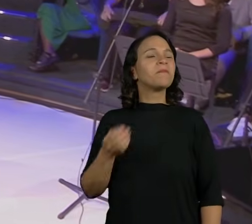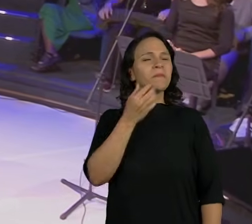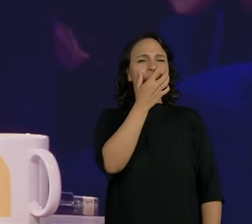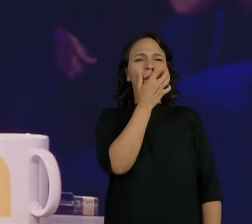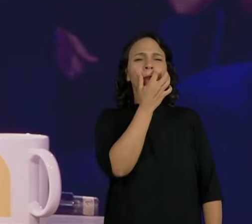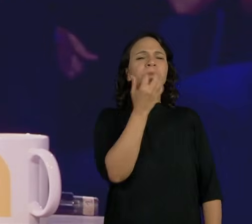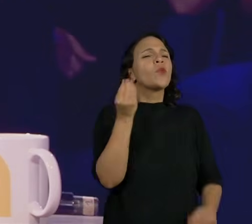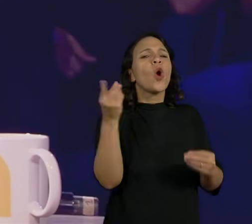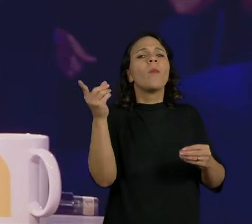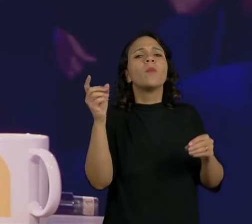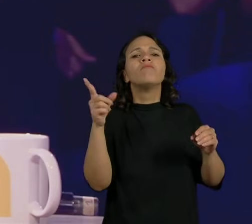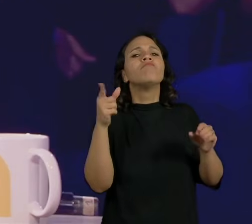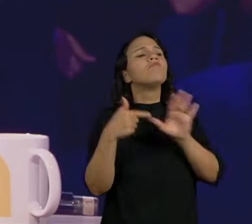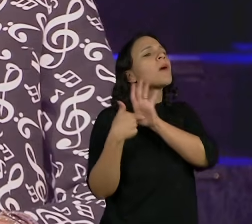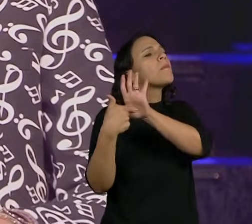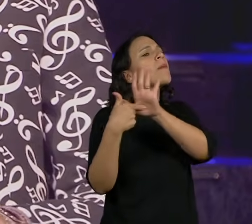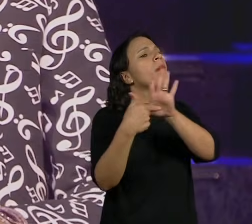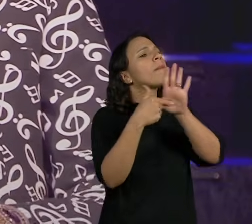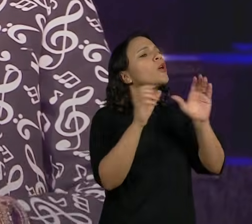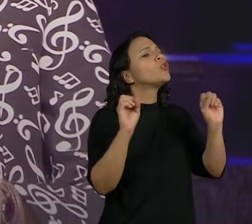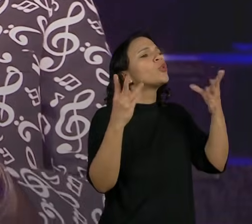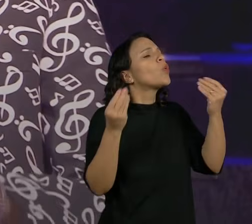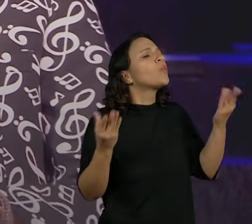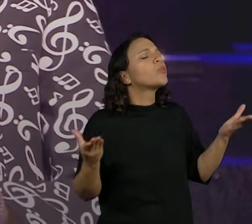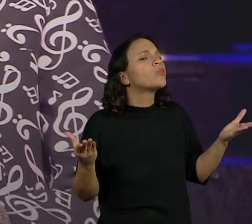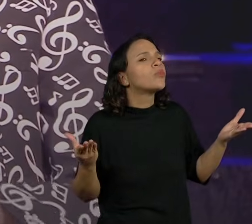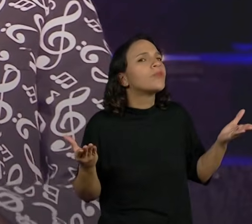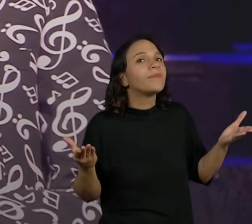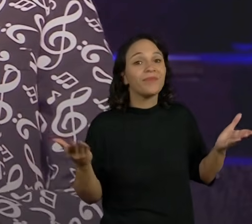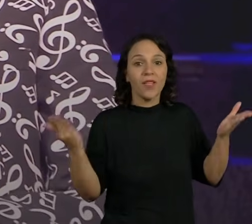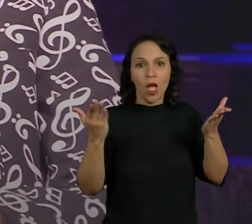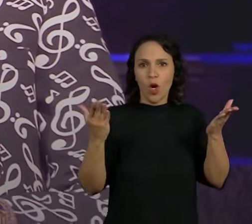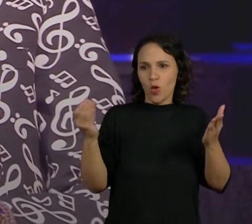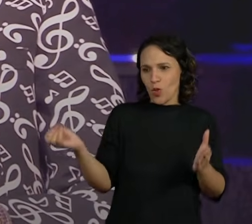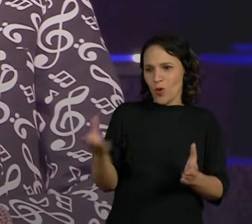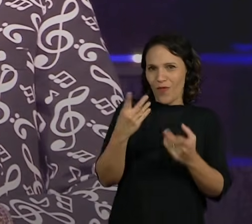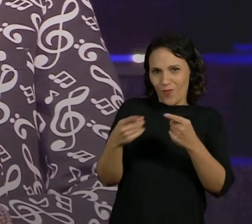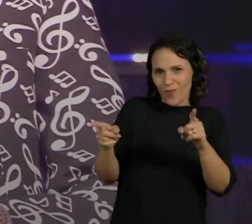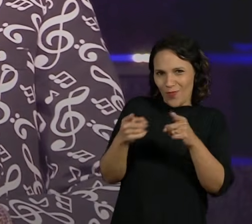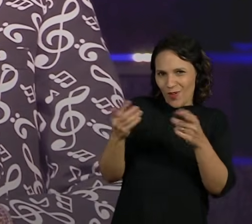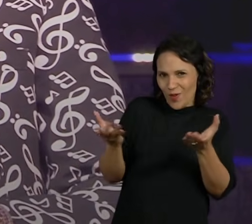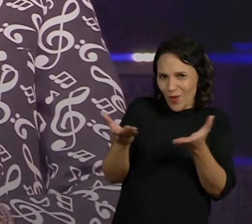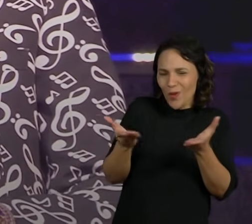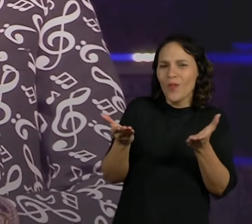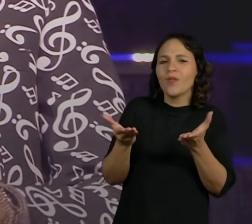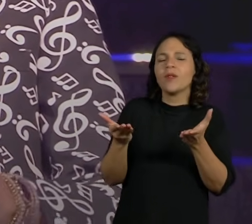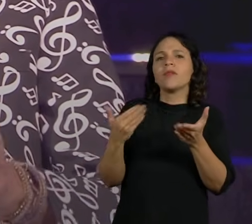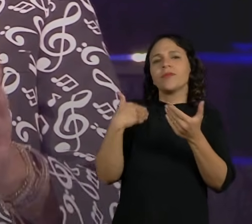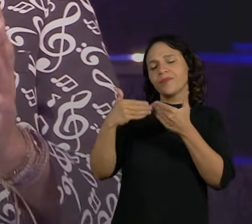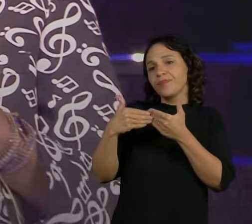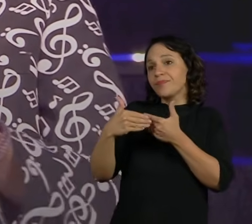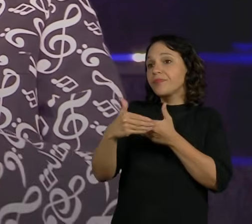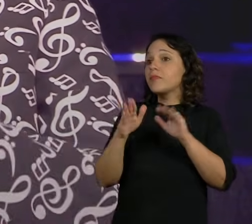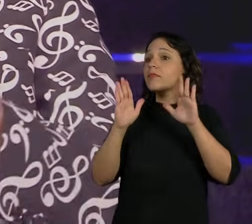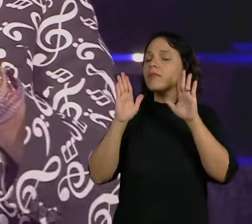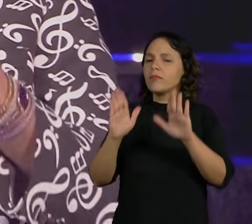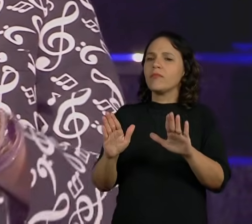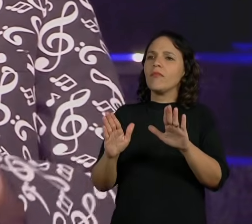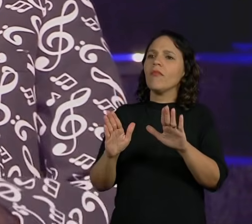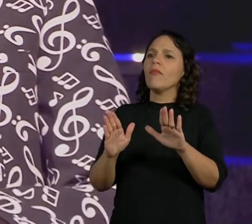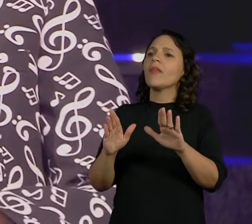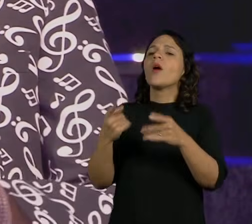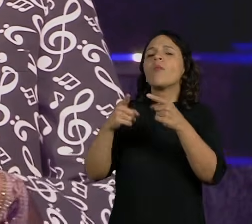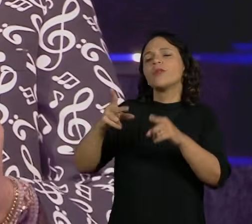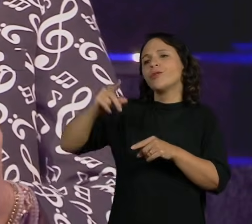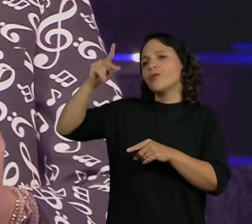E como estão os shows? Estamos fazendo, com esse disco novo agora, vamos fazer show, mas o show continua com toda essa